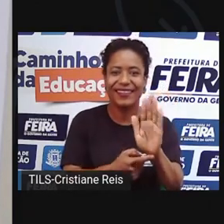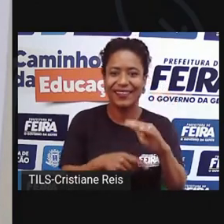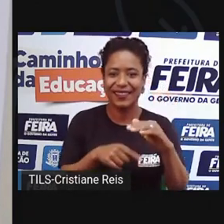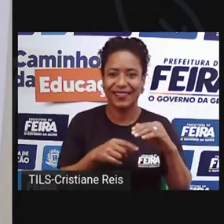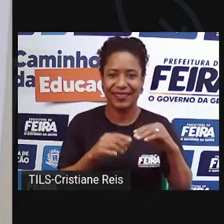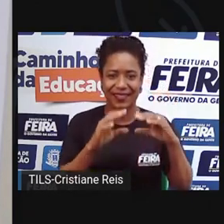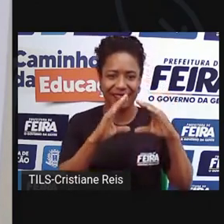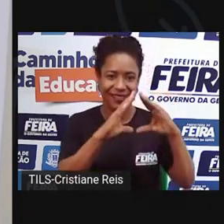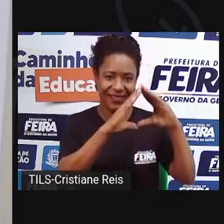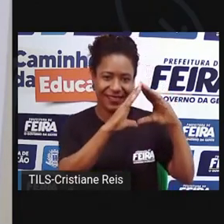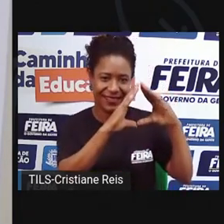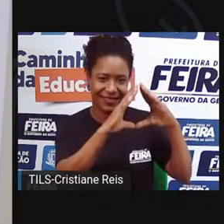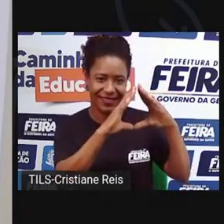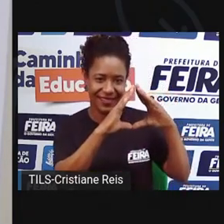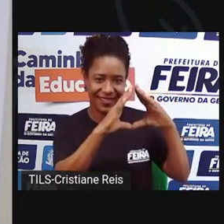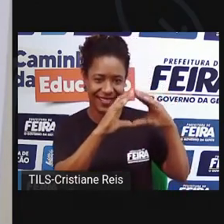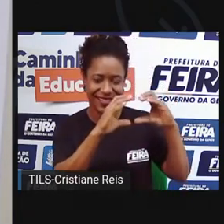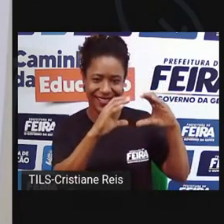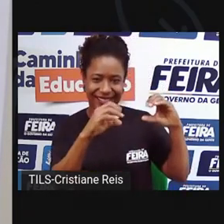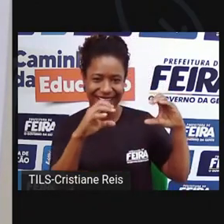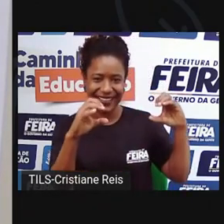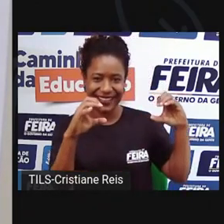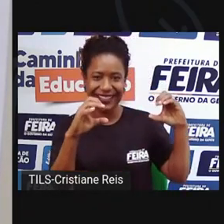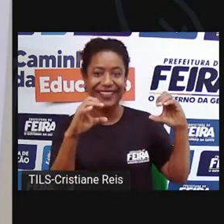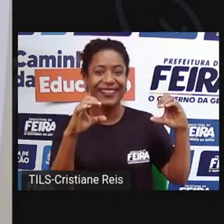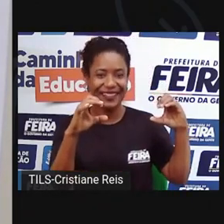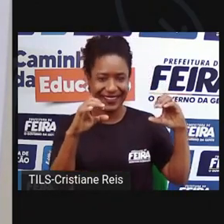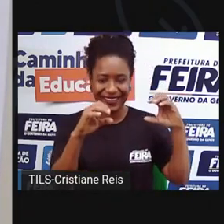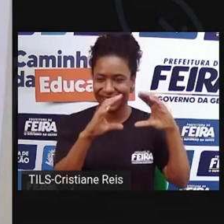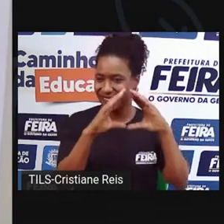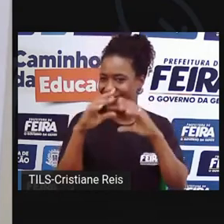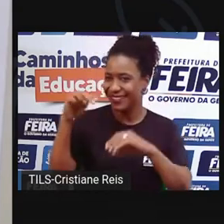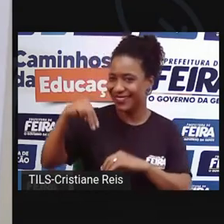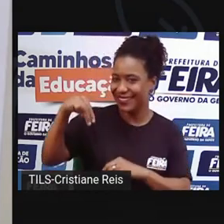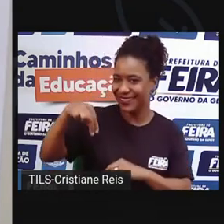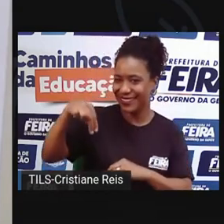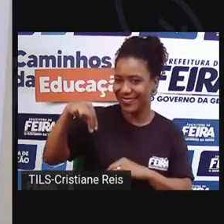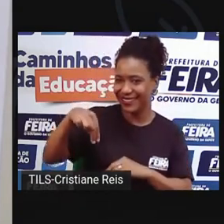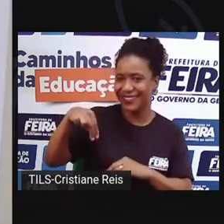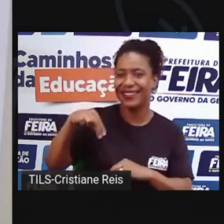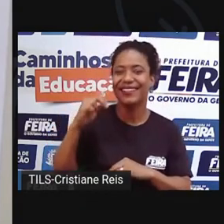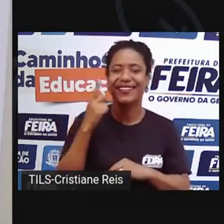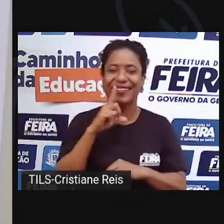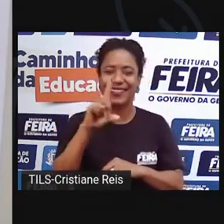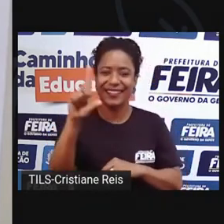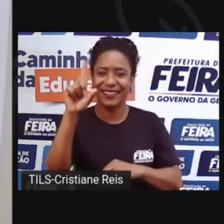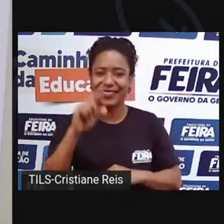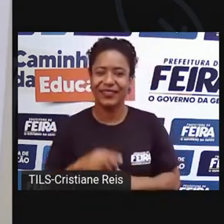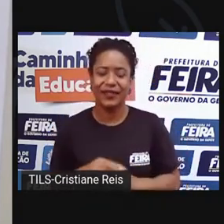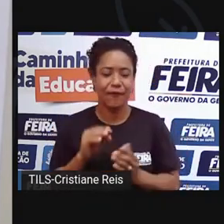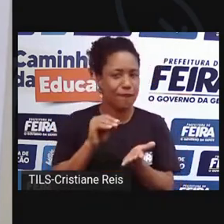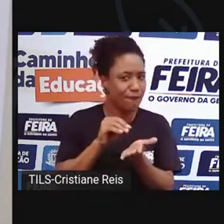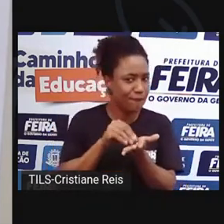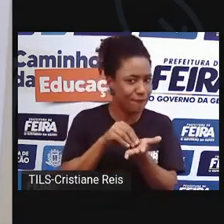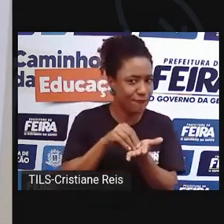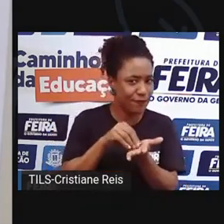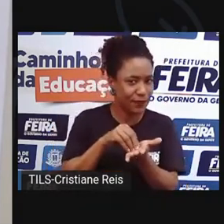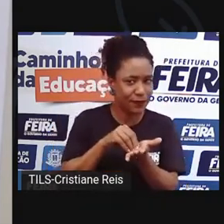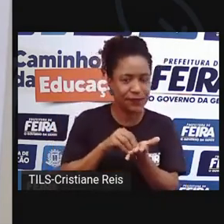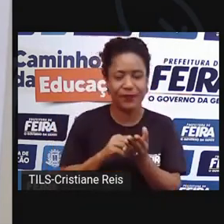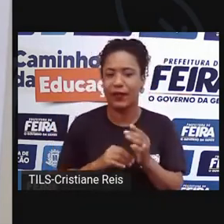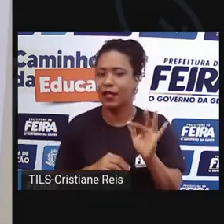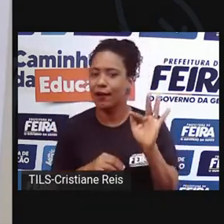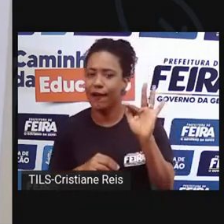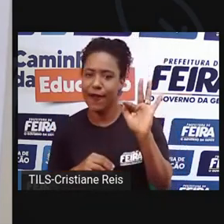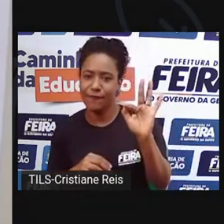Ops, papelzinho estava invertido aqui, ó. N e a nuvem. Está faltando agora a letra